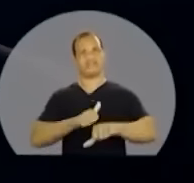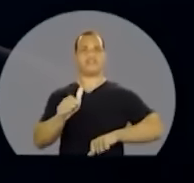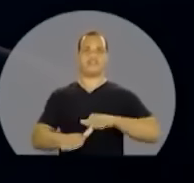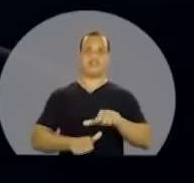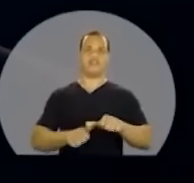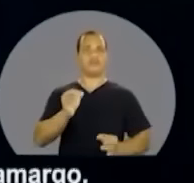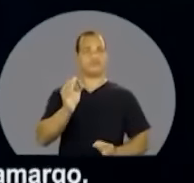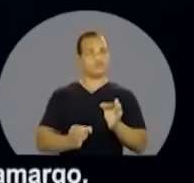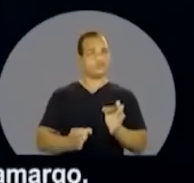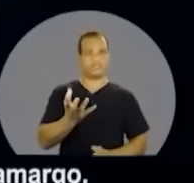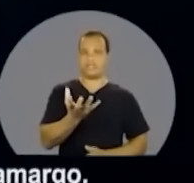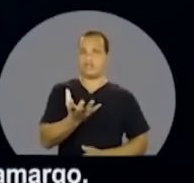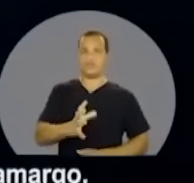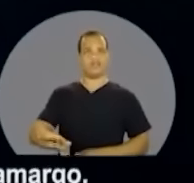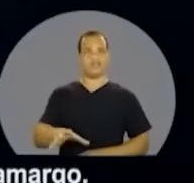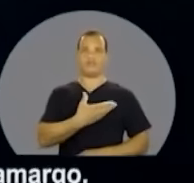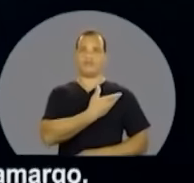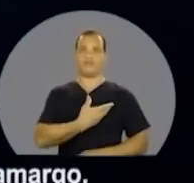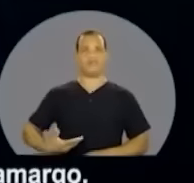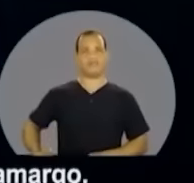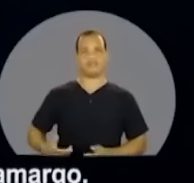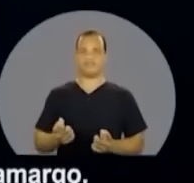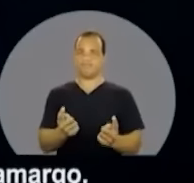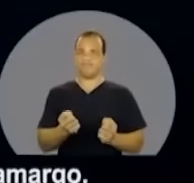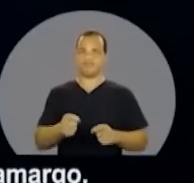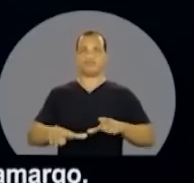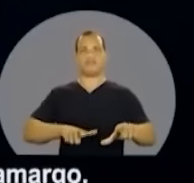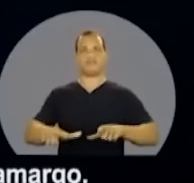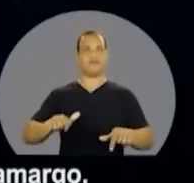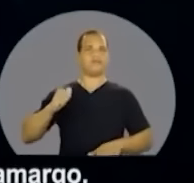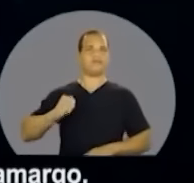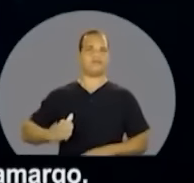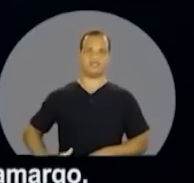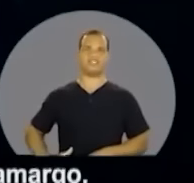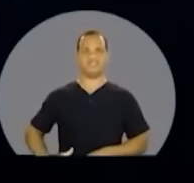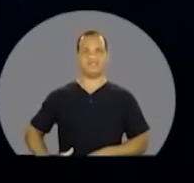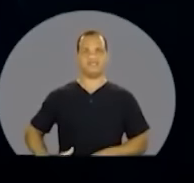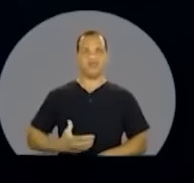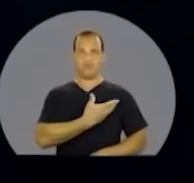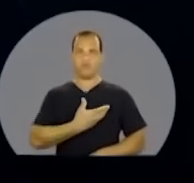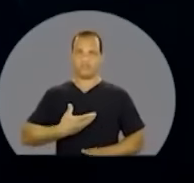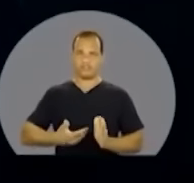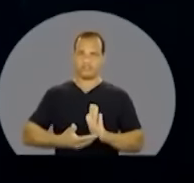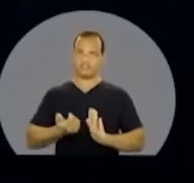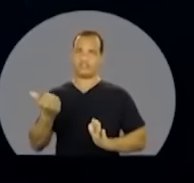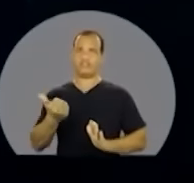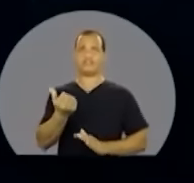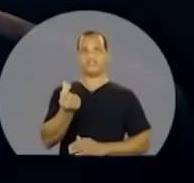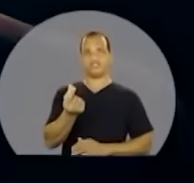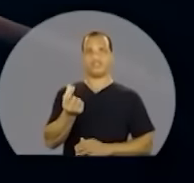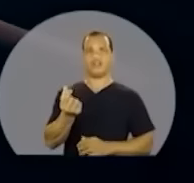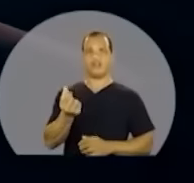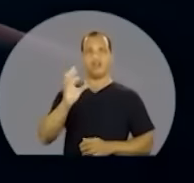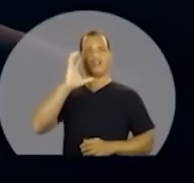poderíamos utilizar a fase um da Minha Casa Minha Vida São 169.000 olha a quantidade de moradias que